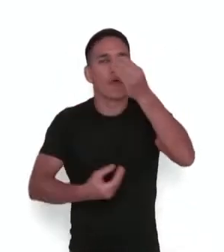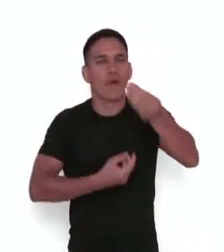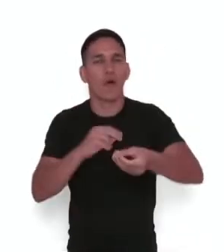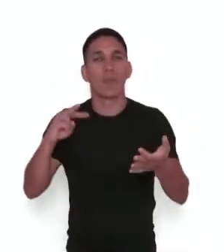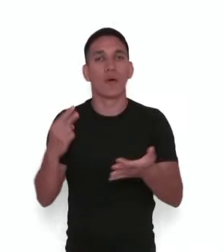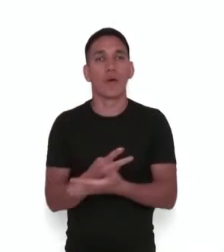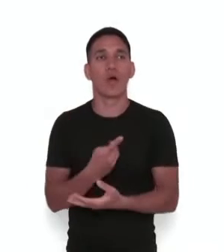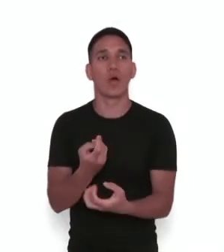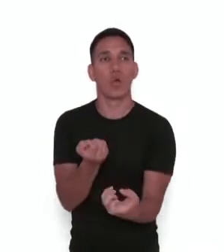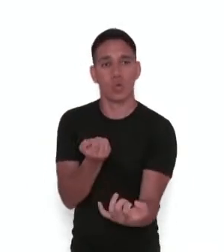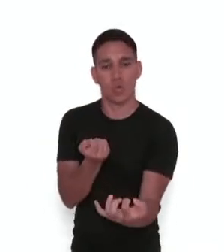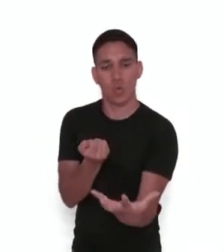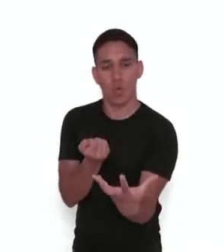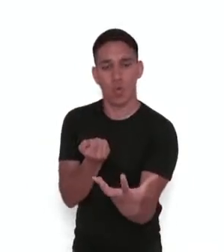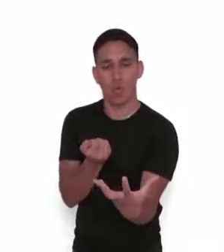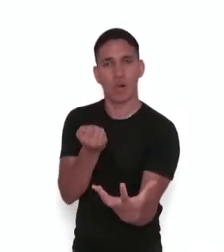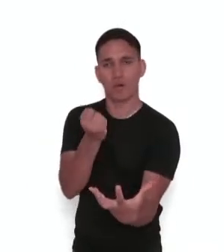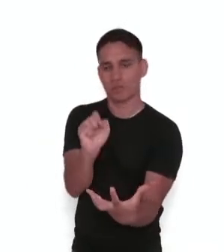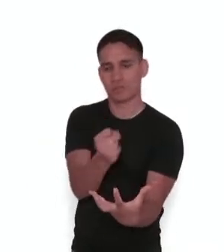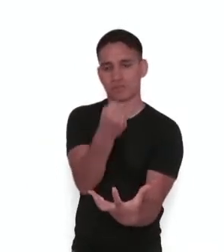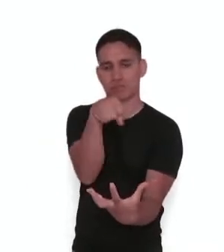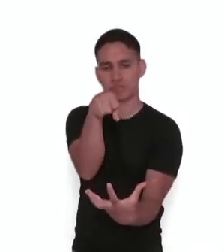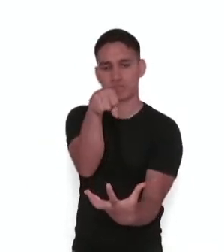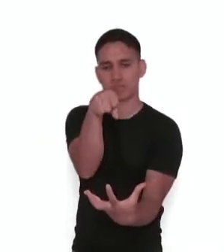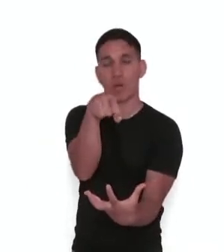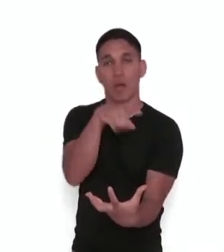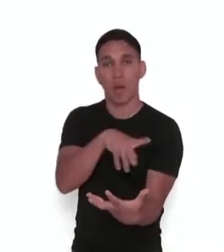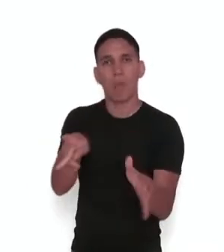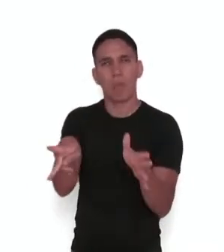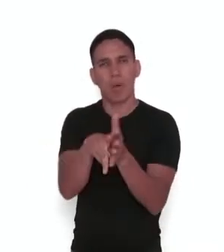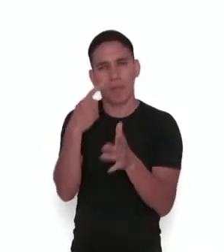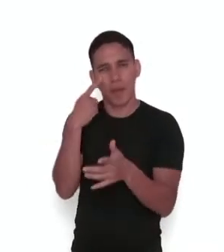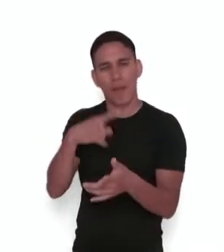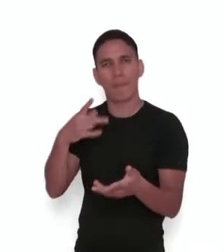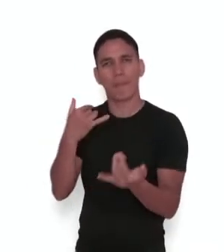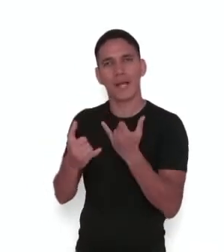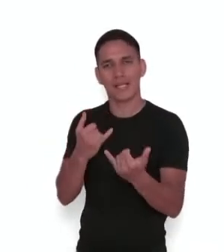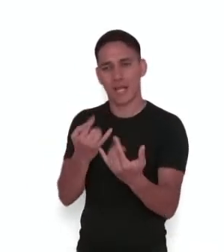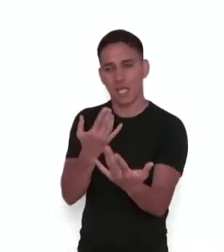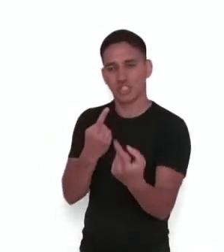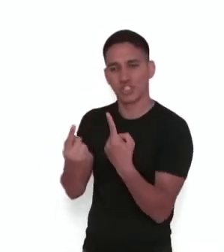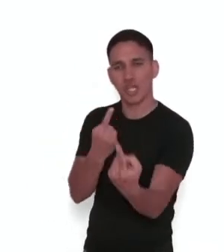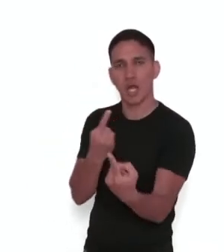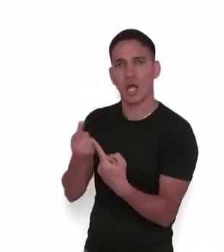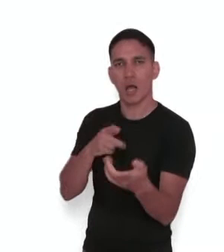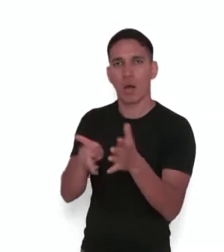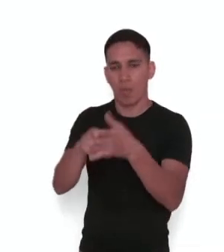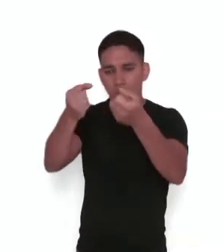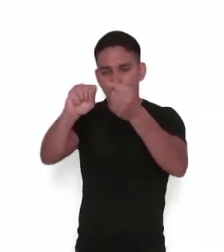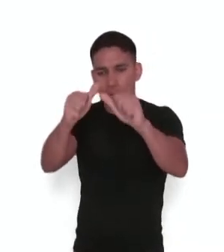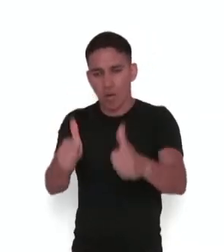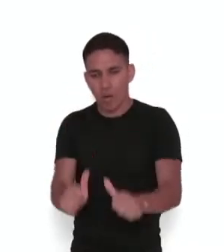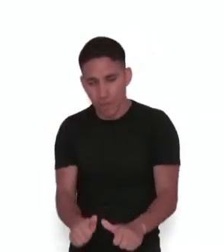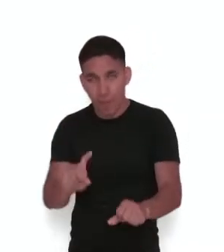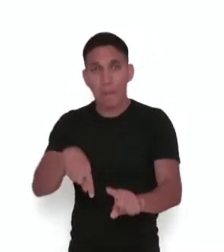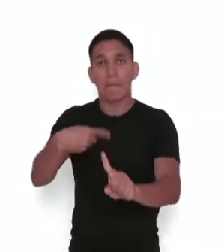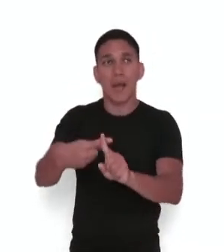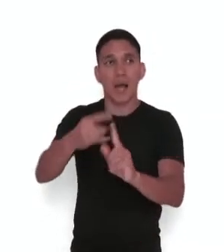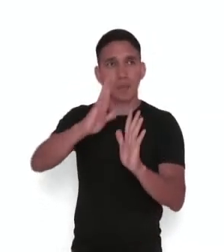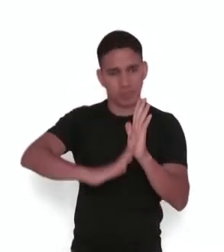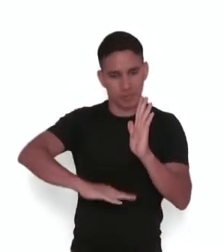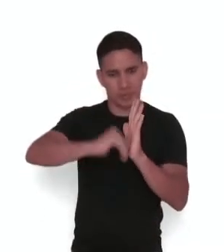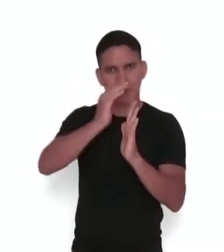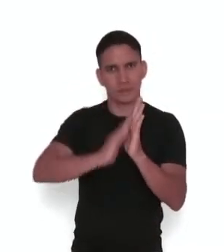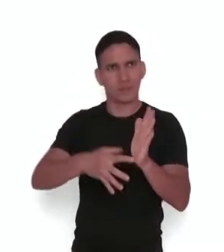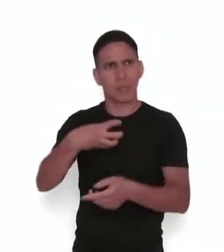da luz sobre a obra. Esse artista estabelece diálogos entre a escultura e a pintura. Dá para pensar